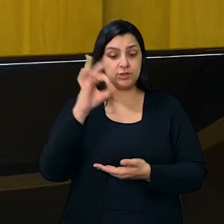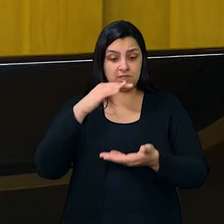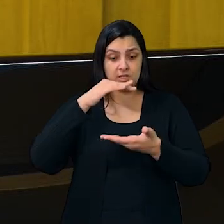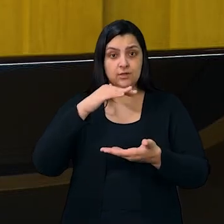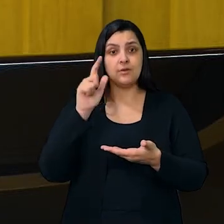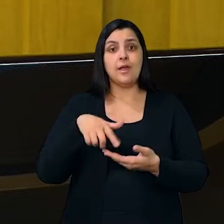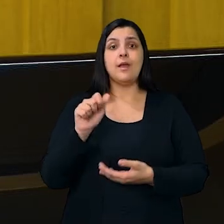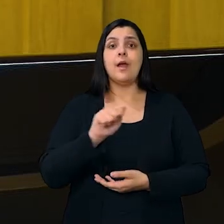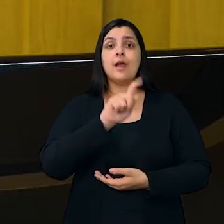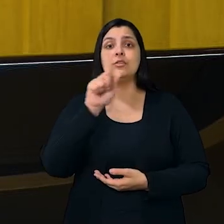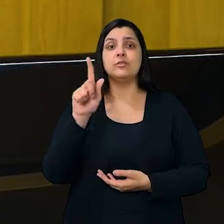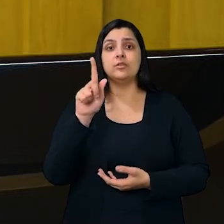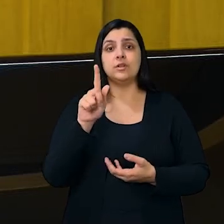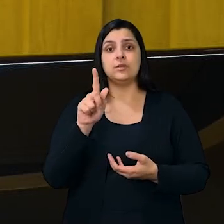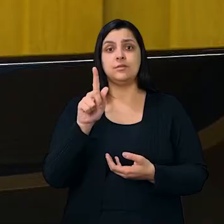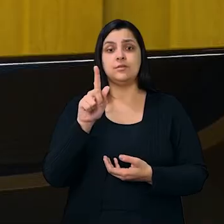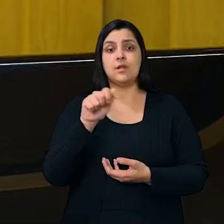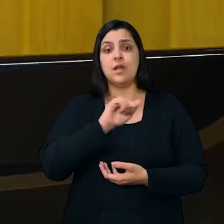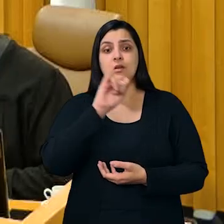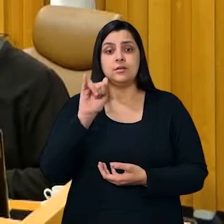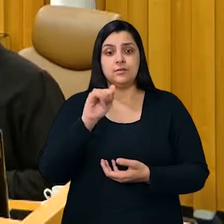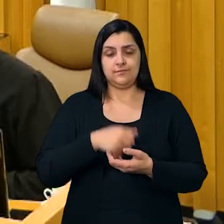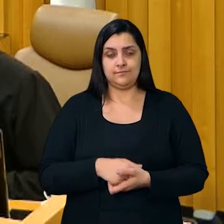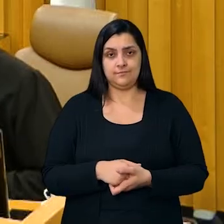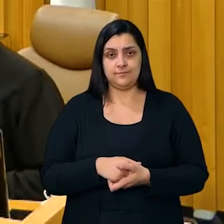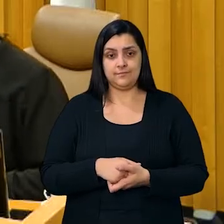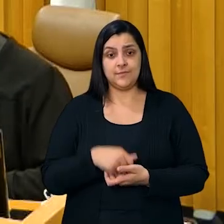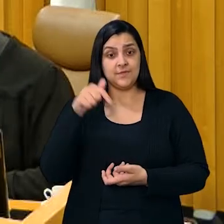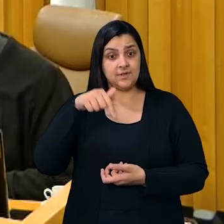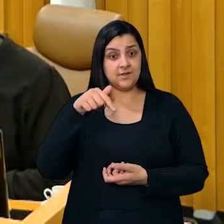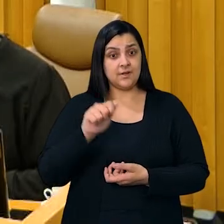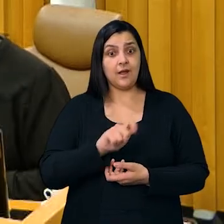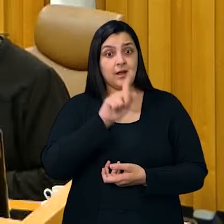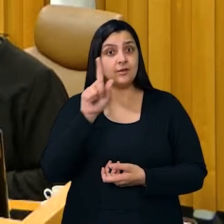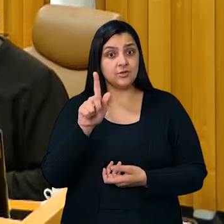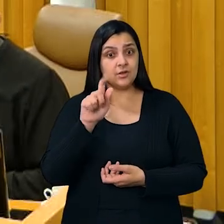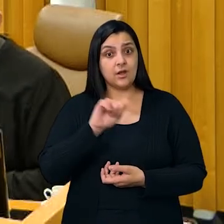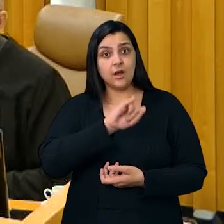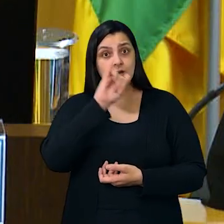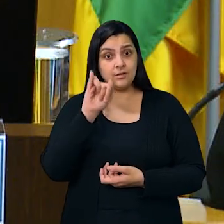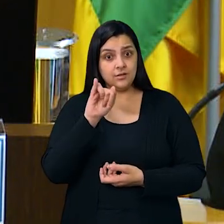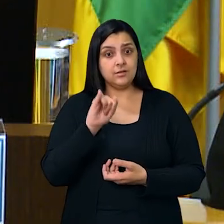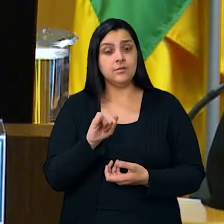76% deles é agravo de instrumento. E desses agravos de instrumento,